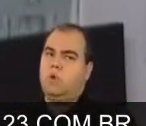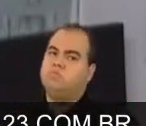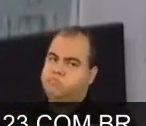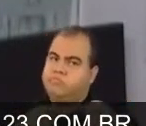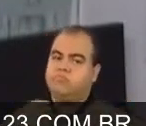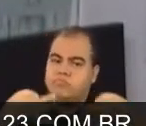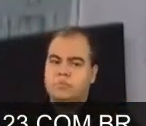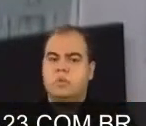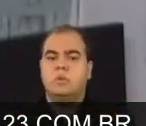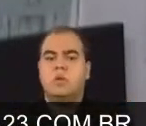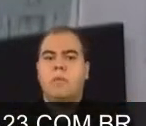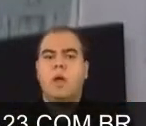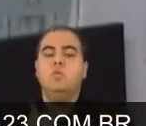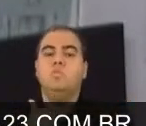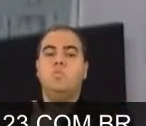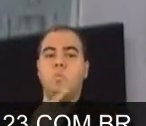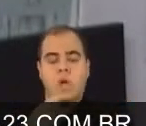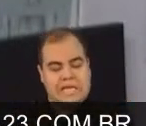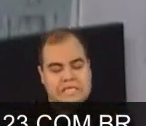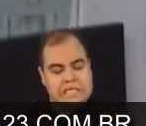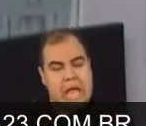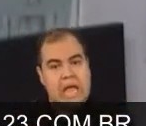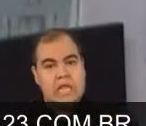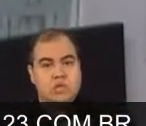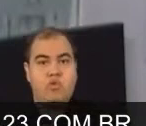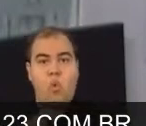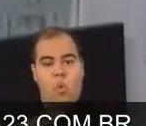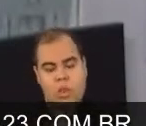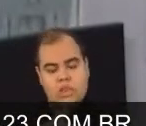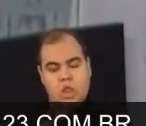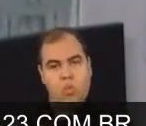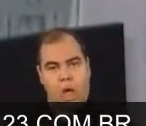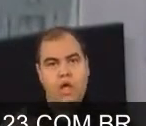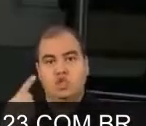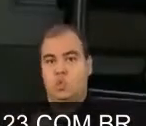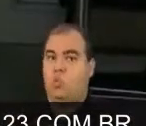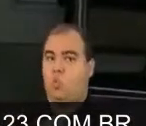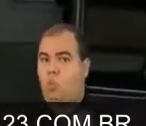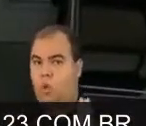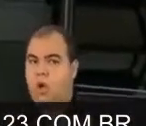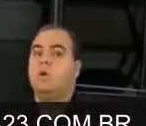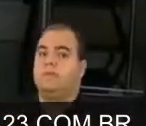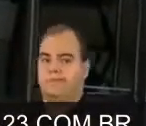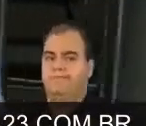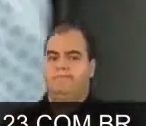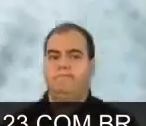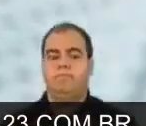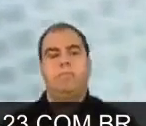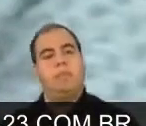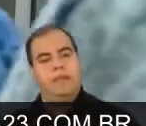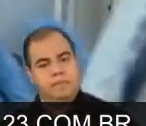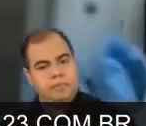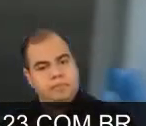também não deve ter feito transfusão de sangue ou tatuagem nos últimos 12 meses a coleta é feita diretamente